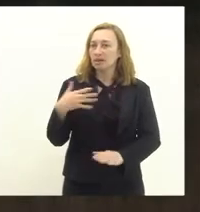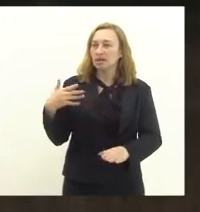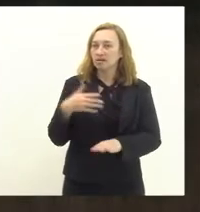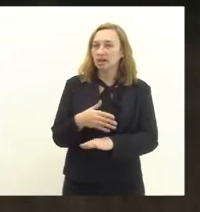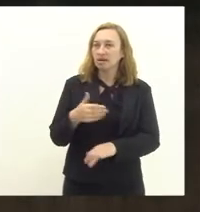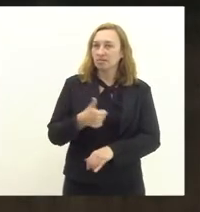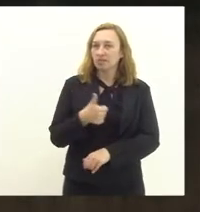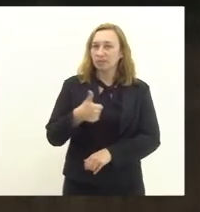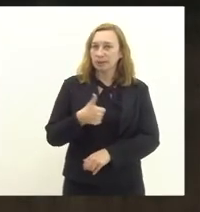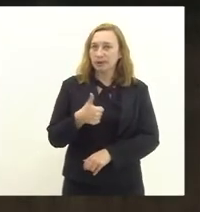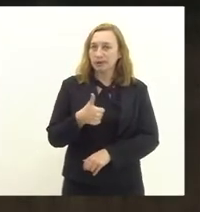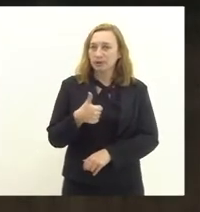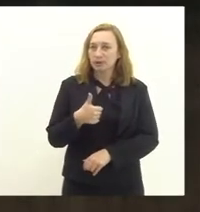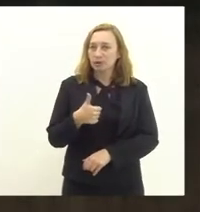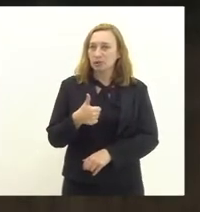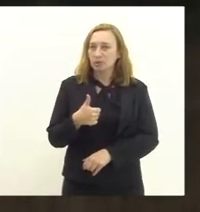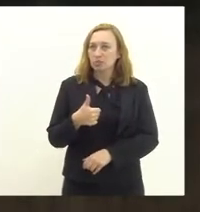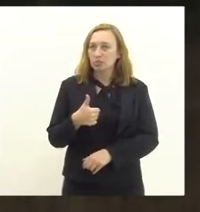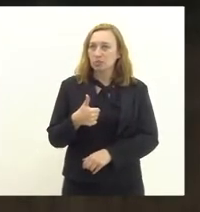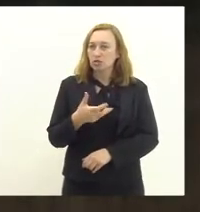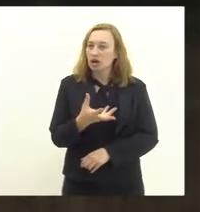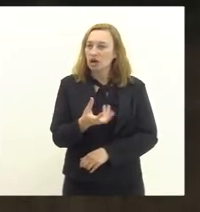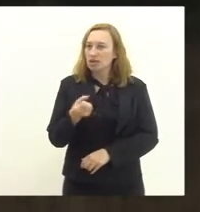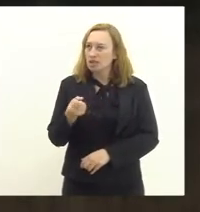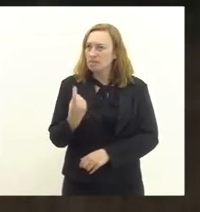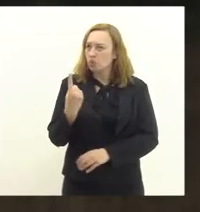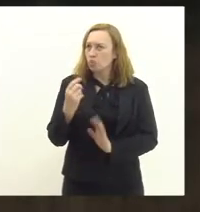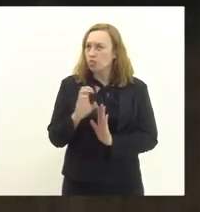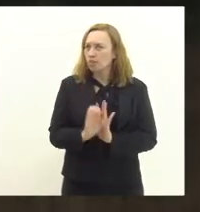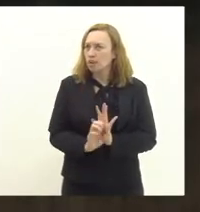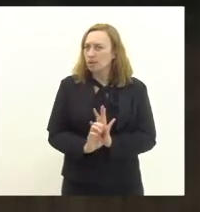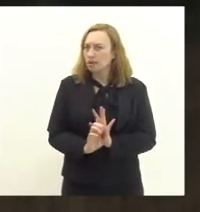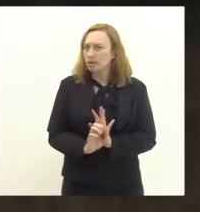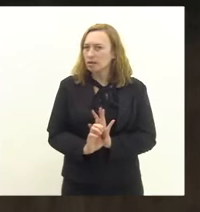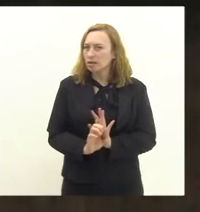primeira. Teve um caso de um que recebeu uma emenda